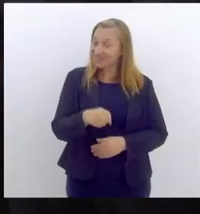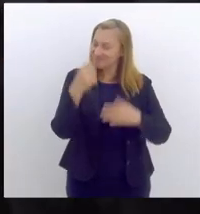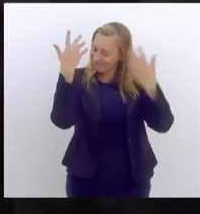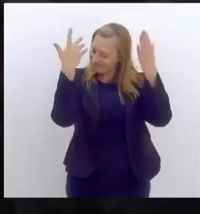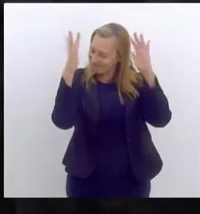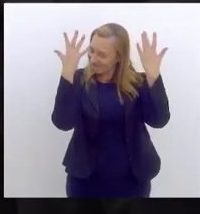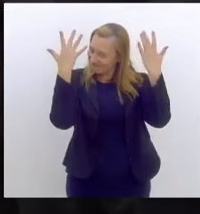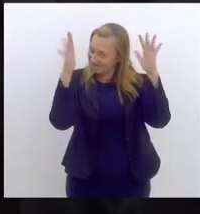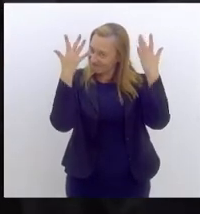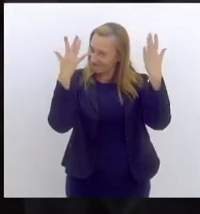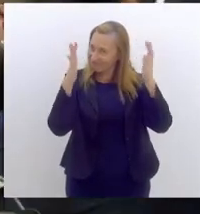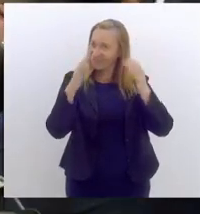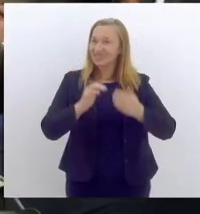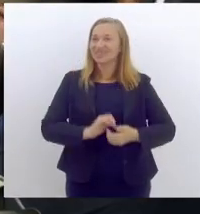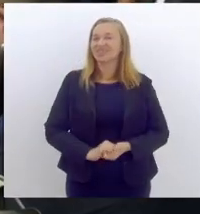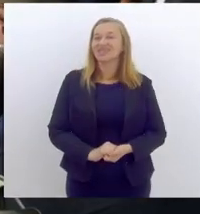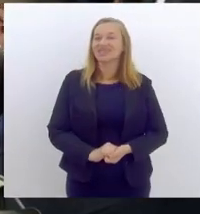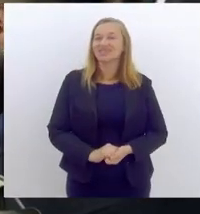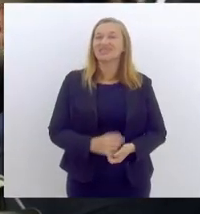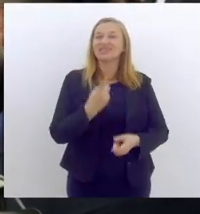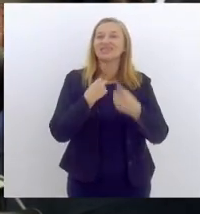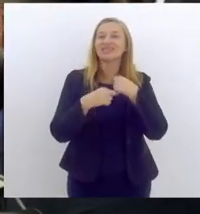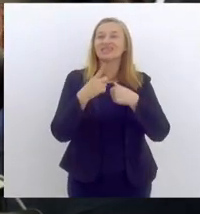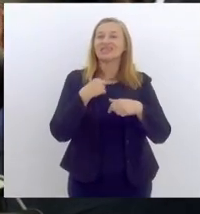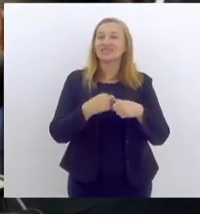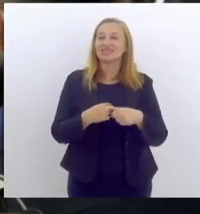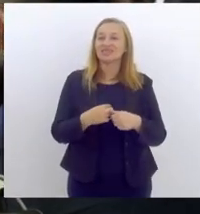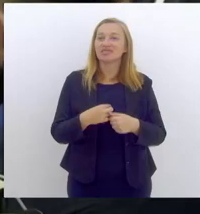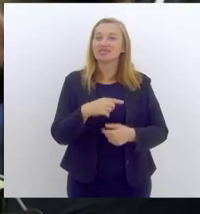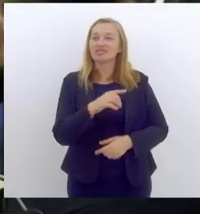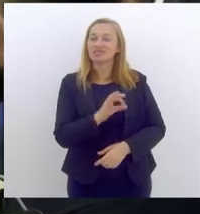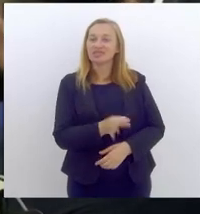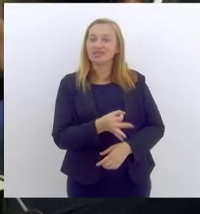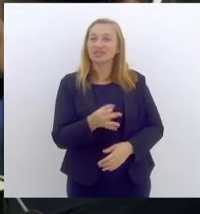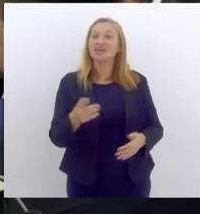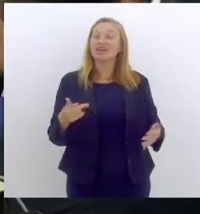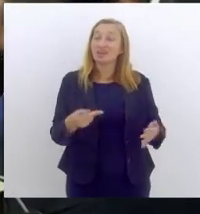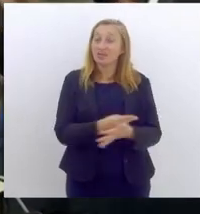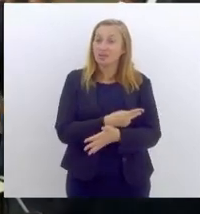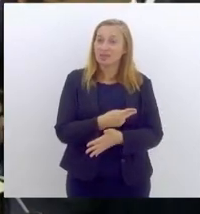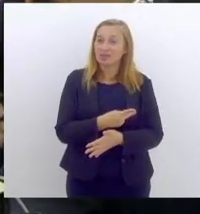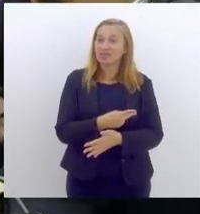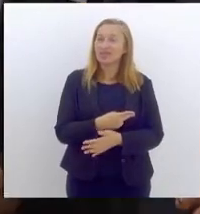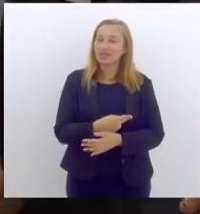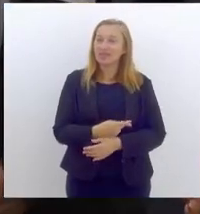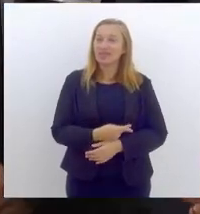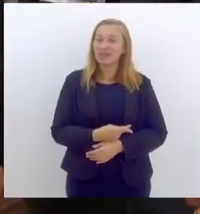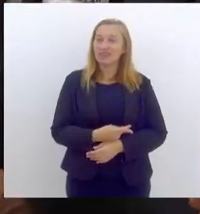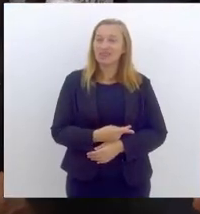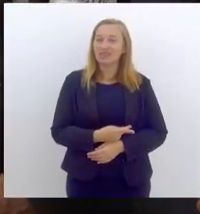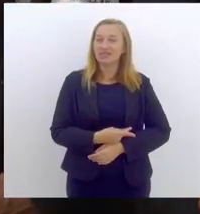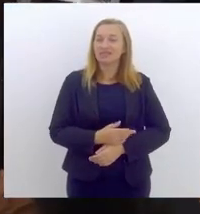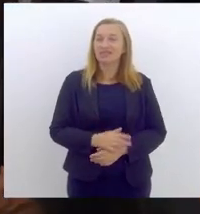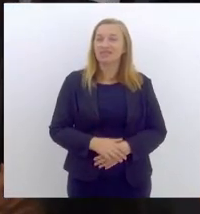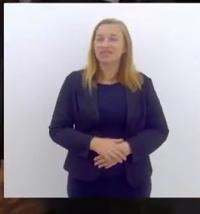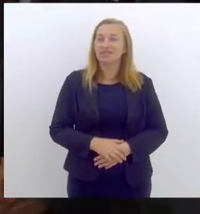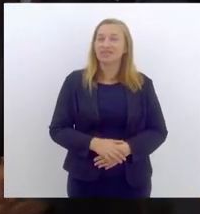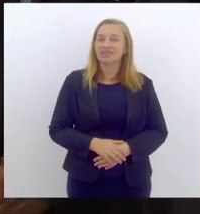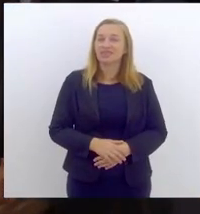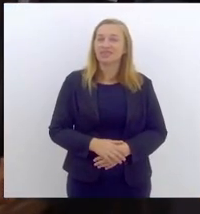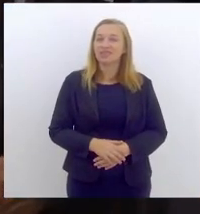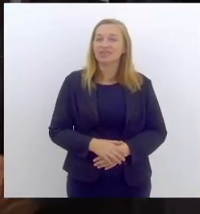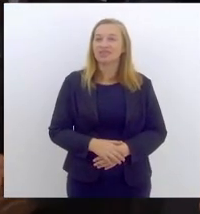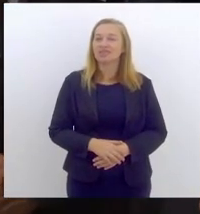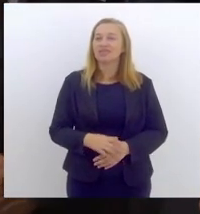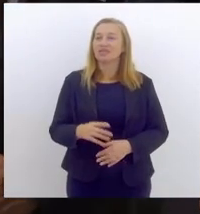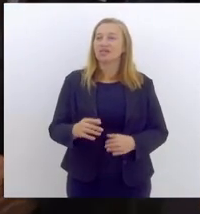parabenizando, Rodrigo, desejando verdadeiramente que aconteça durante sua gestão, que aconteceu hoje, a unidade em favor do Parlamento